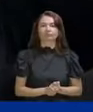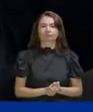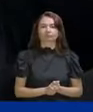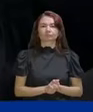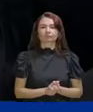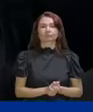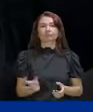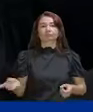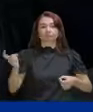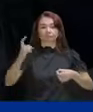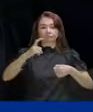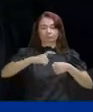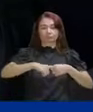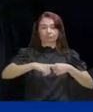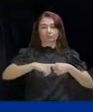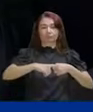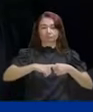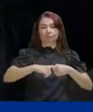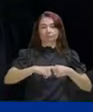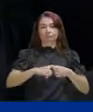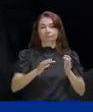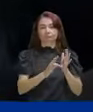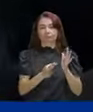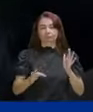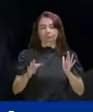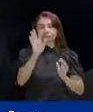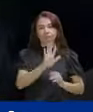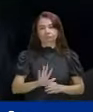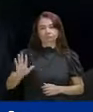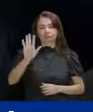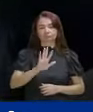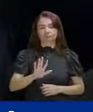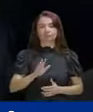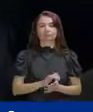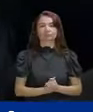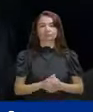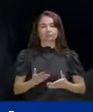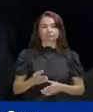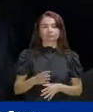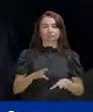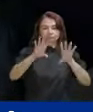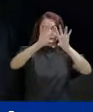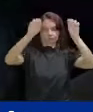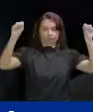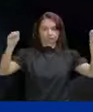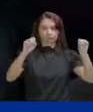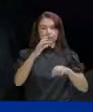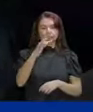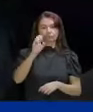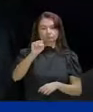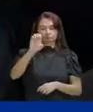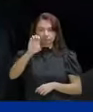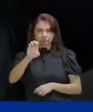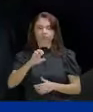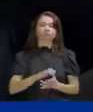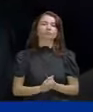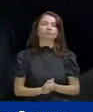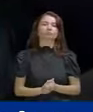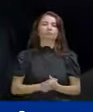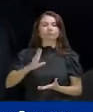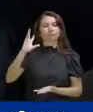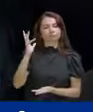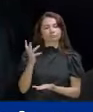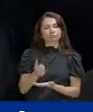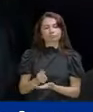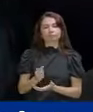valores tidos como irregulares. O Tribunal Superior Eleitoral, em decisão, permanece o foco na